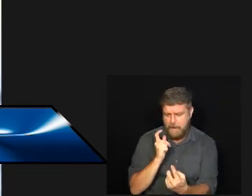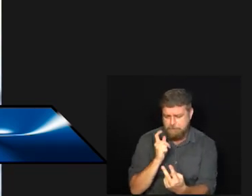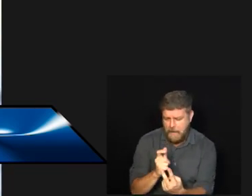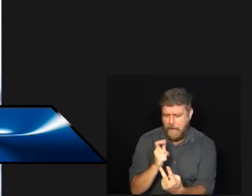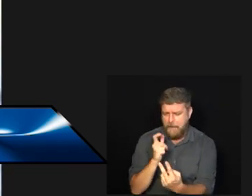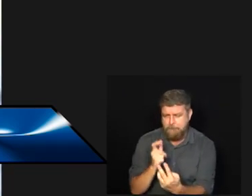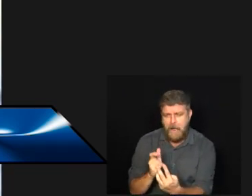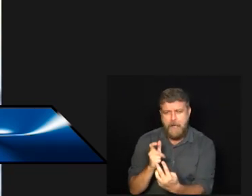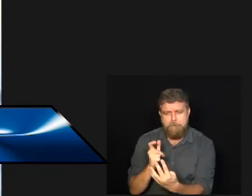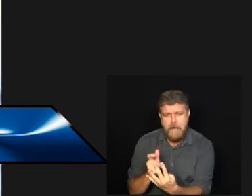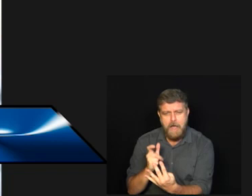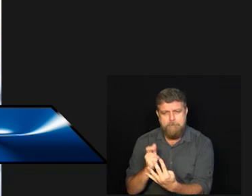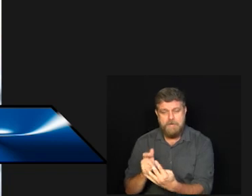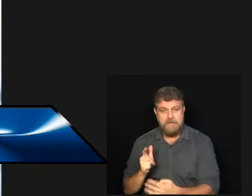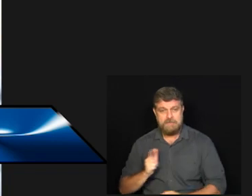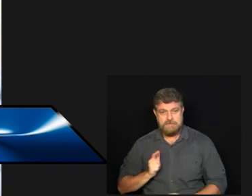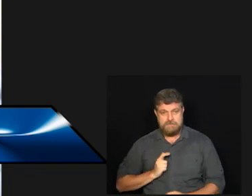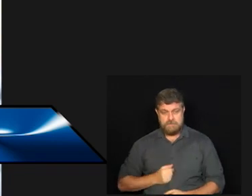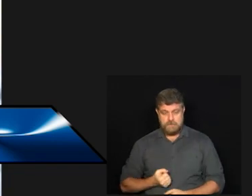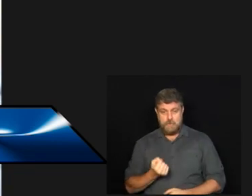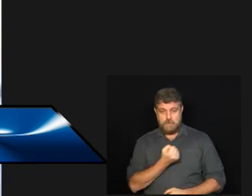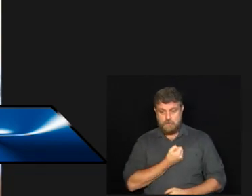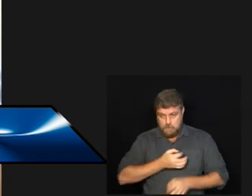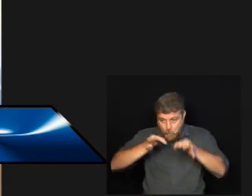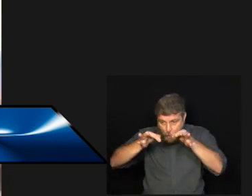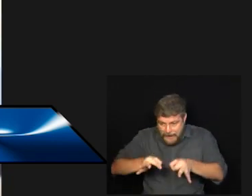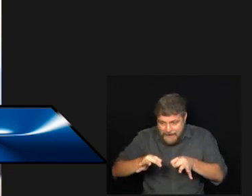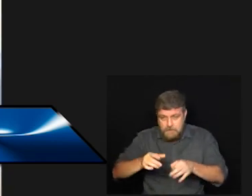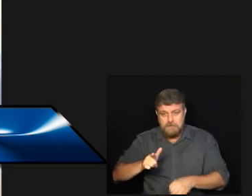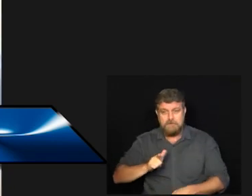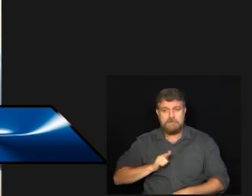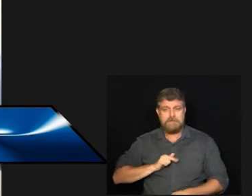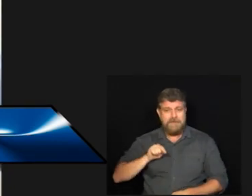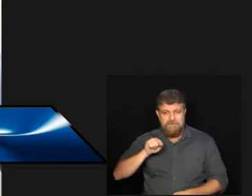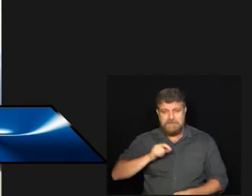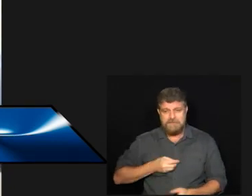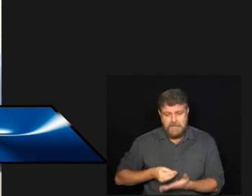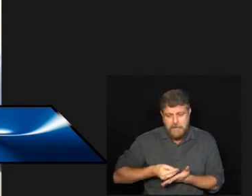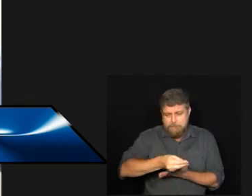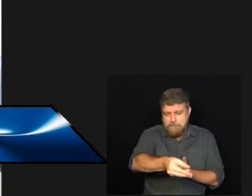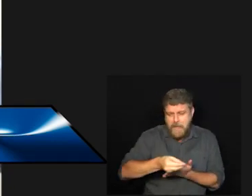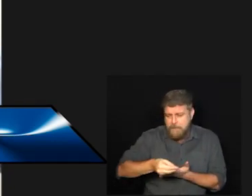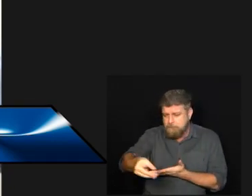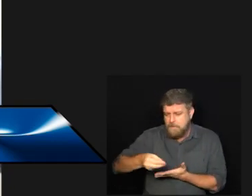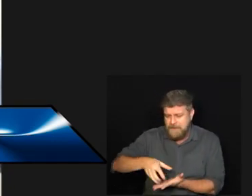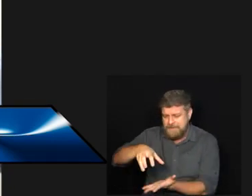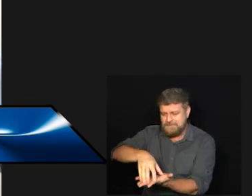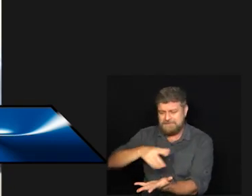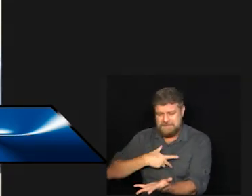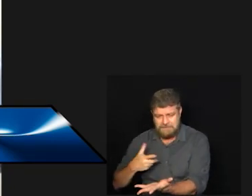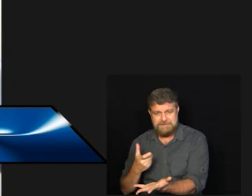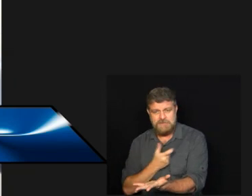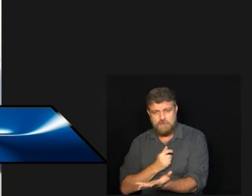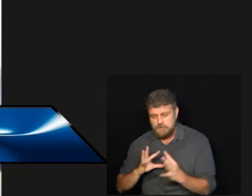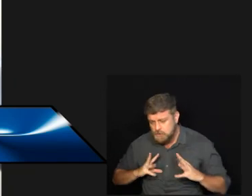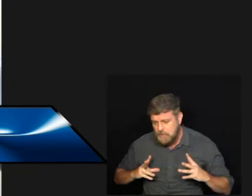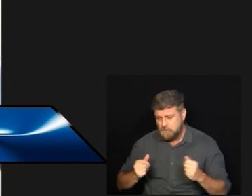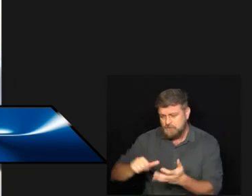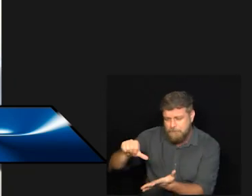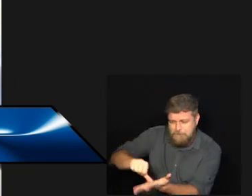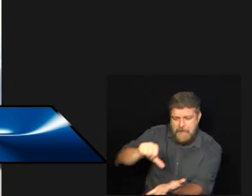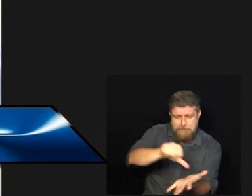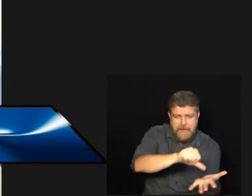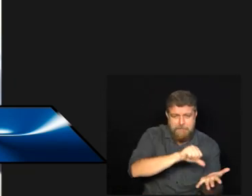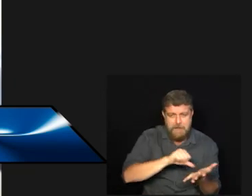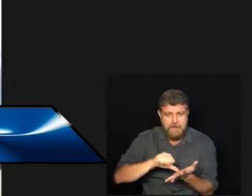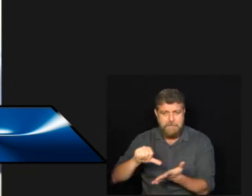se nós tivermos vacina na quantidade necessária, ela será distribuída para todas as unidades básicas de saúde e